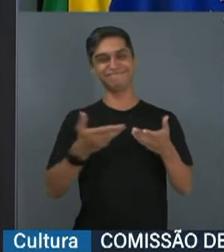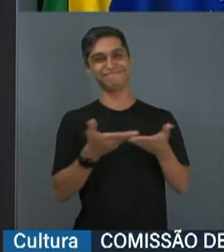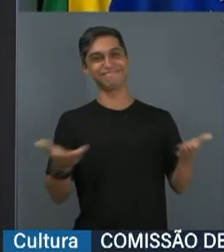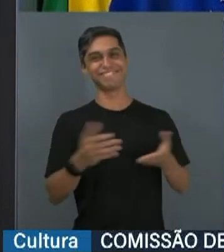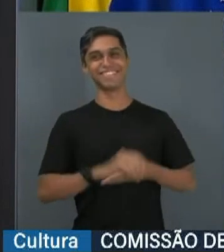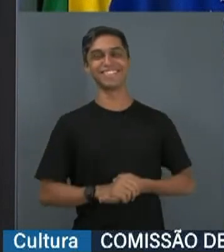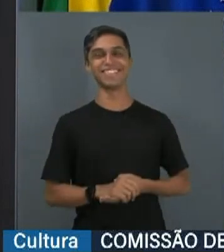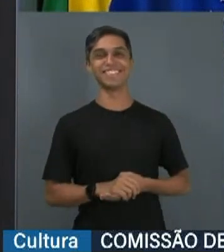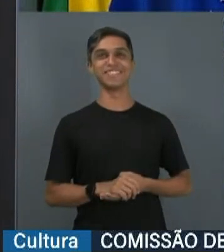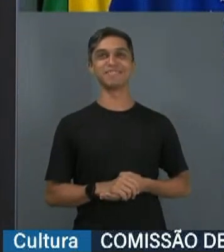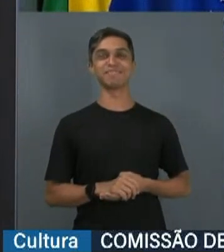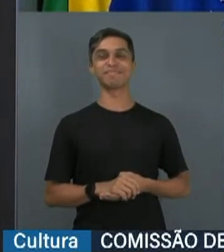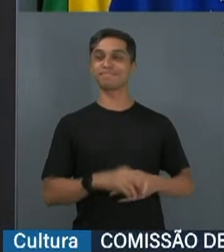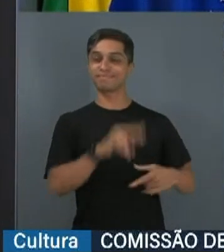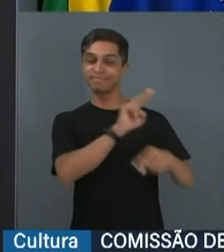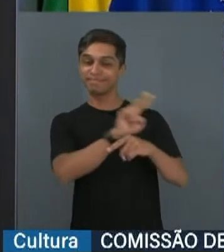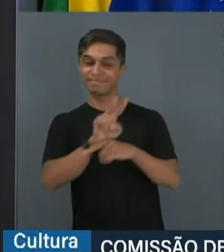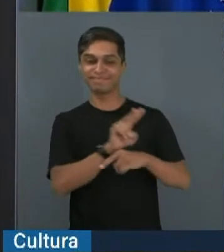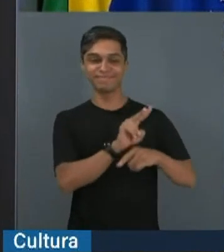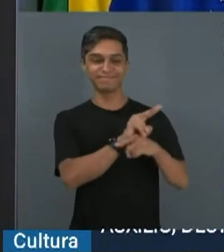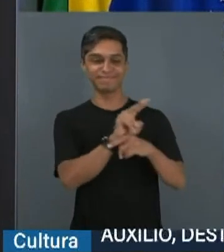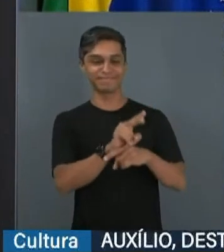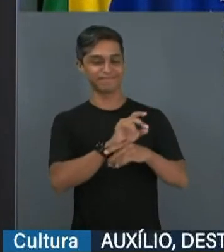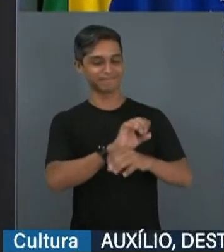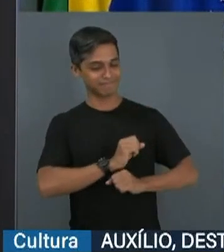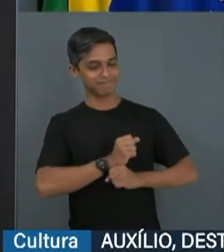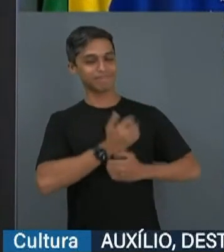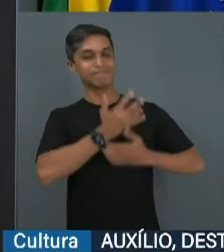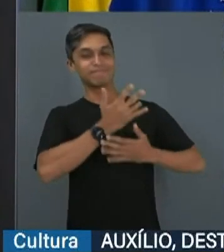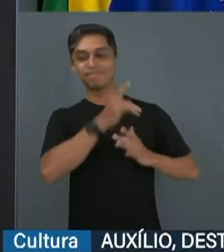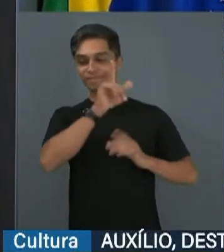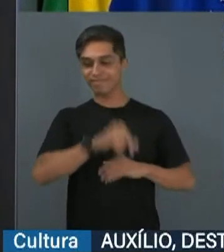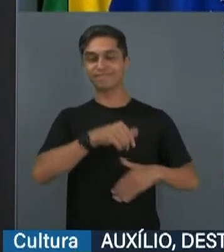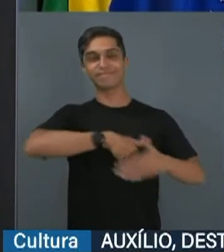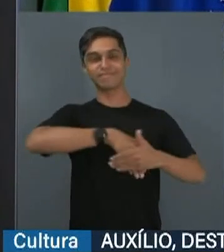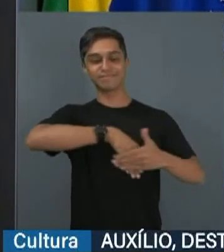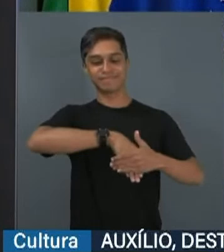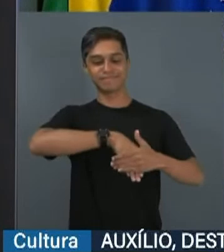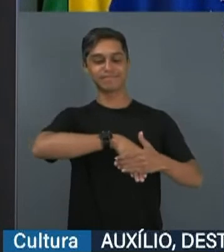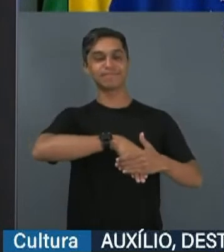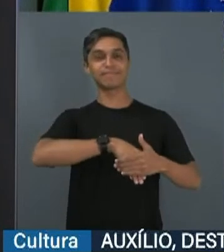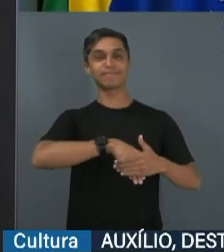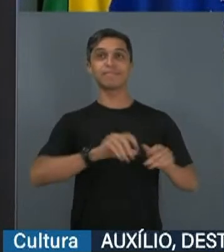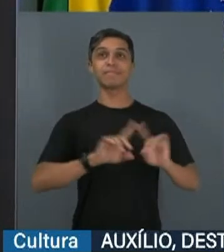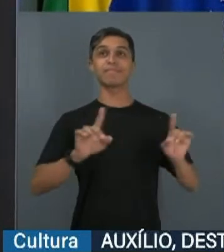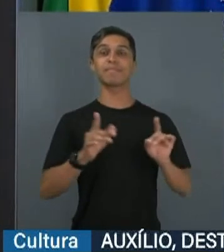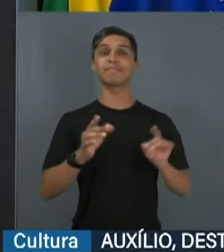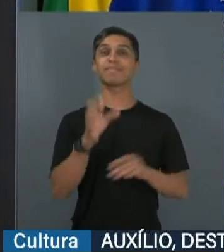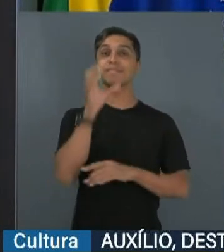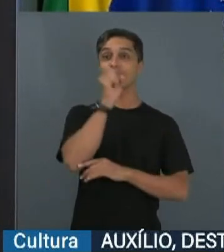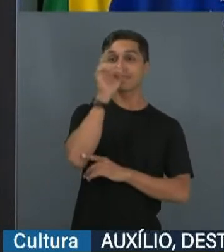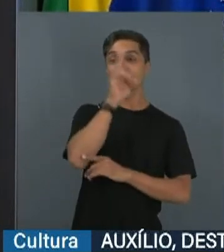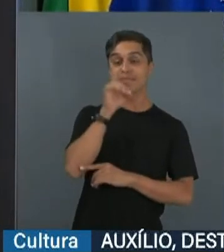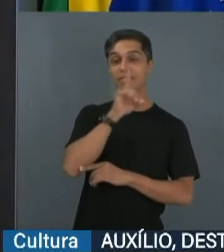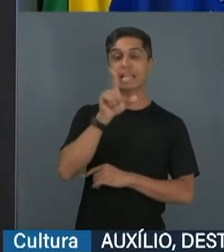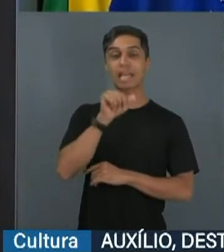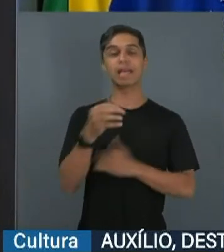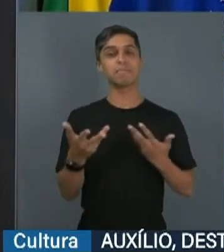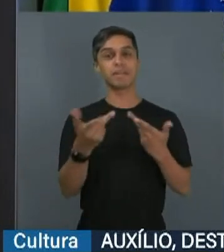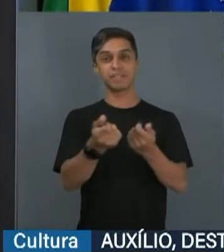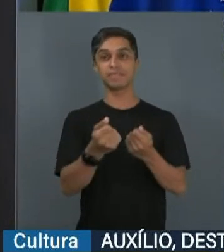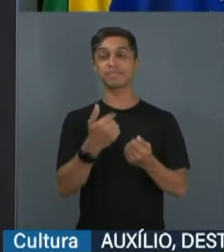está protegendo essa paixão nacional que é o futebol. Mas o final de semana foi memorável e eu